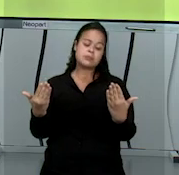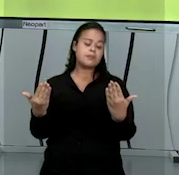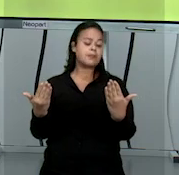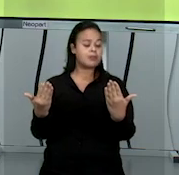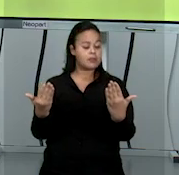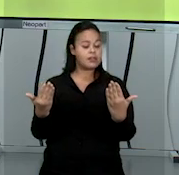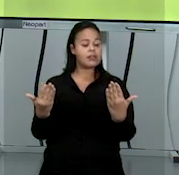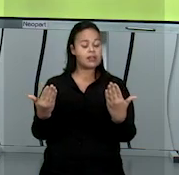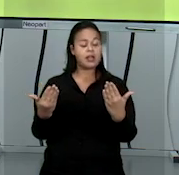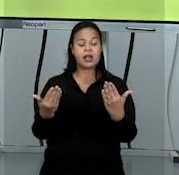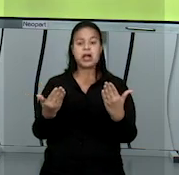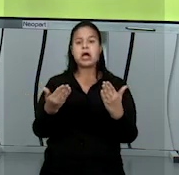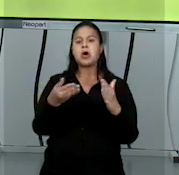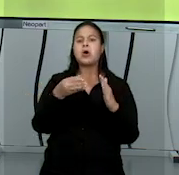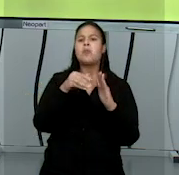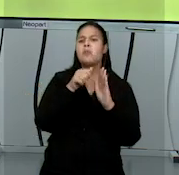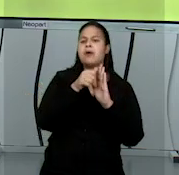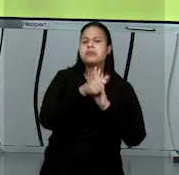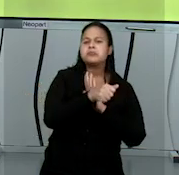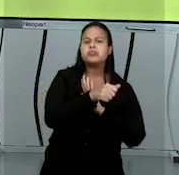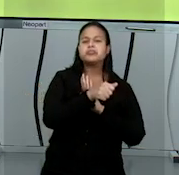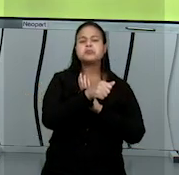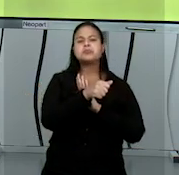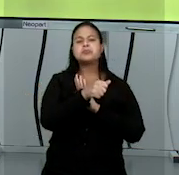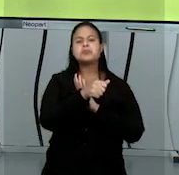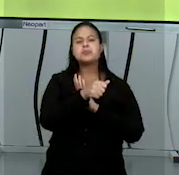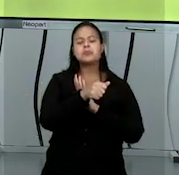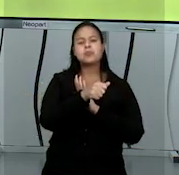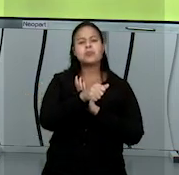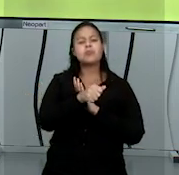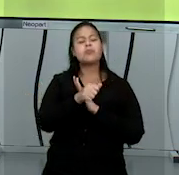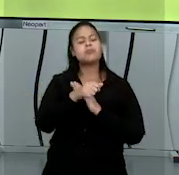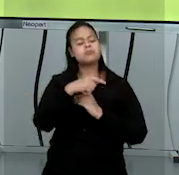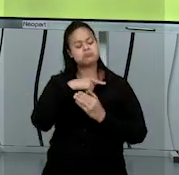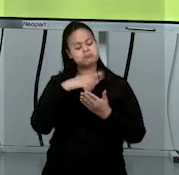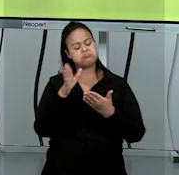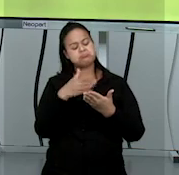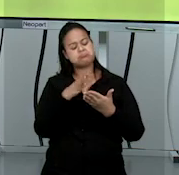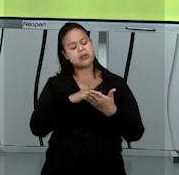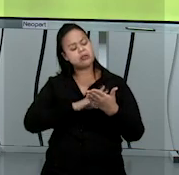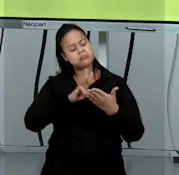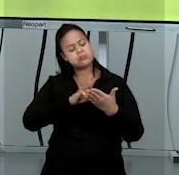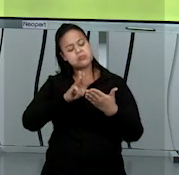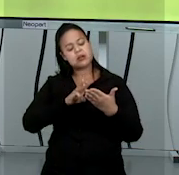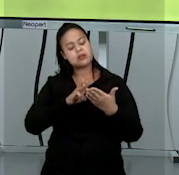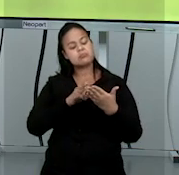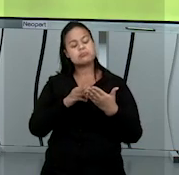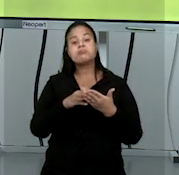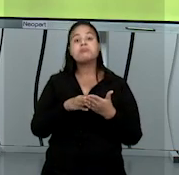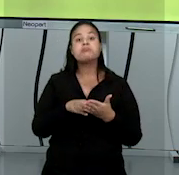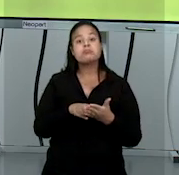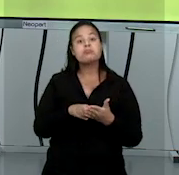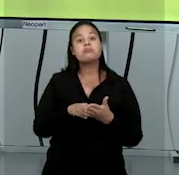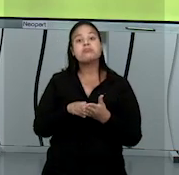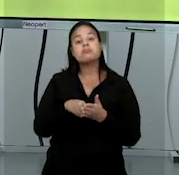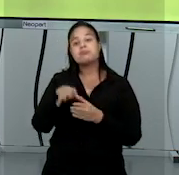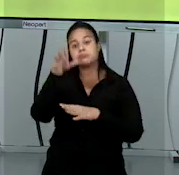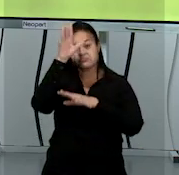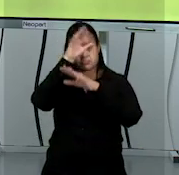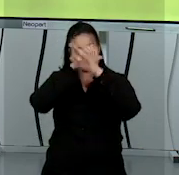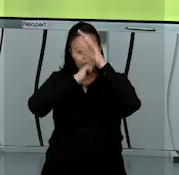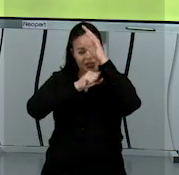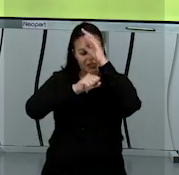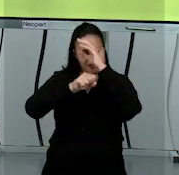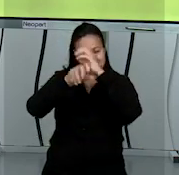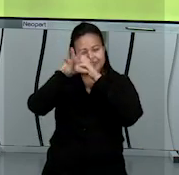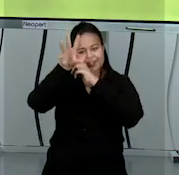um artigo, um ensaio em um jornal, uma revista, em um site. Então você vai aprender um pouquinho da